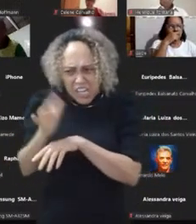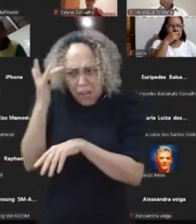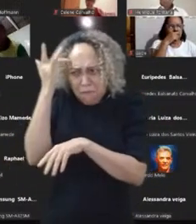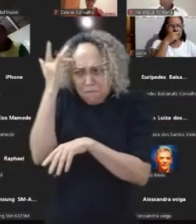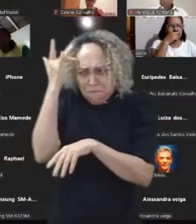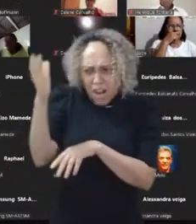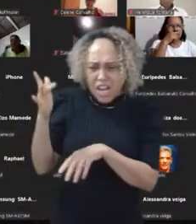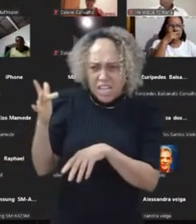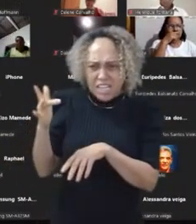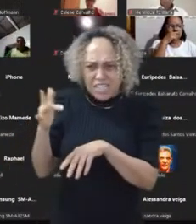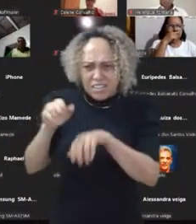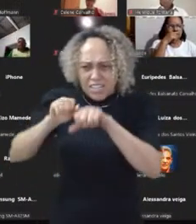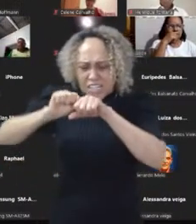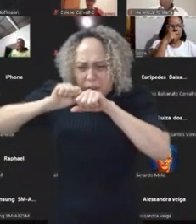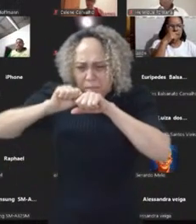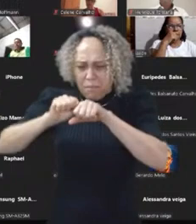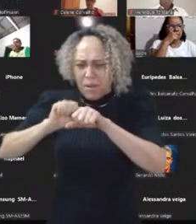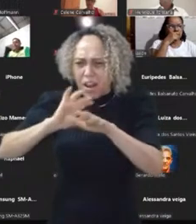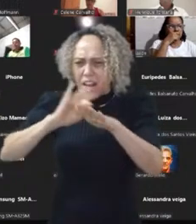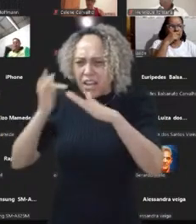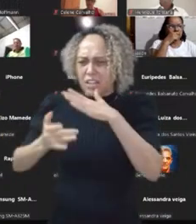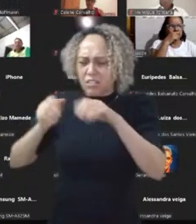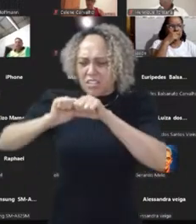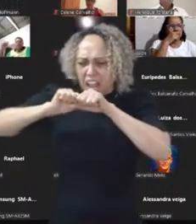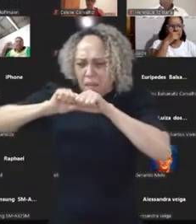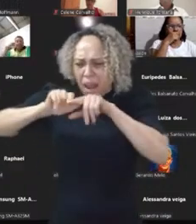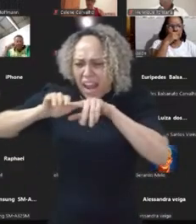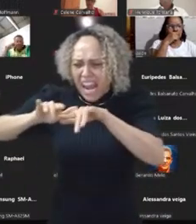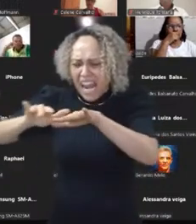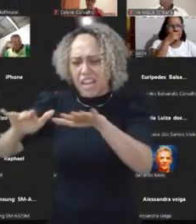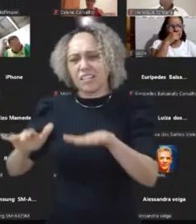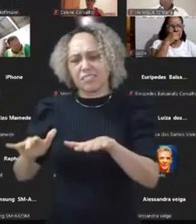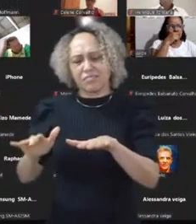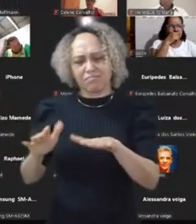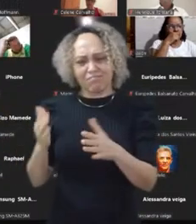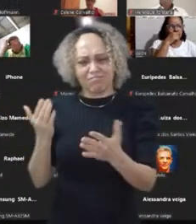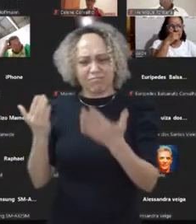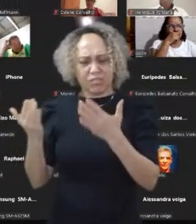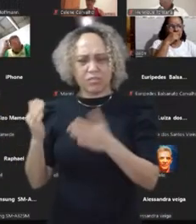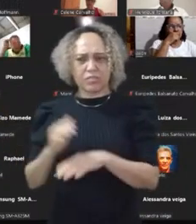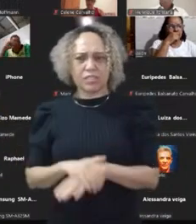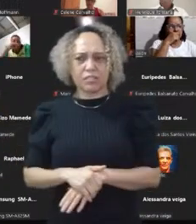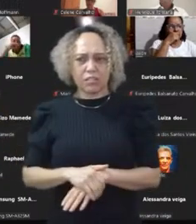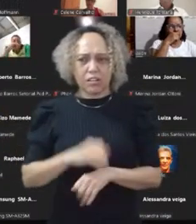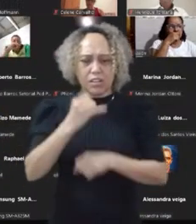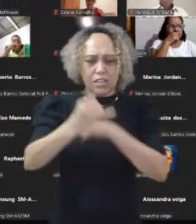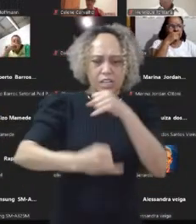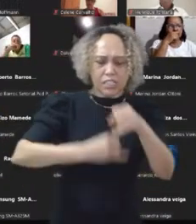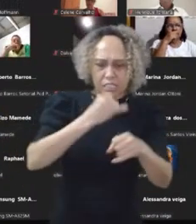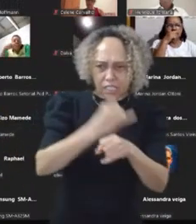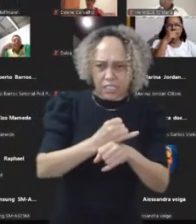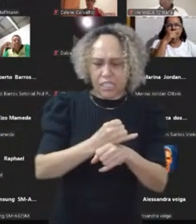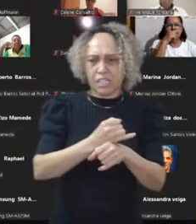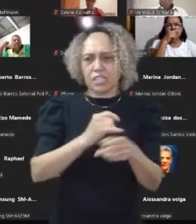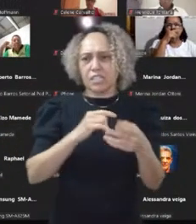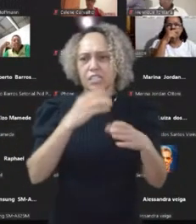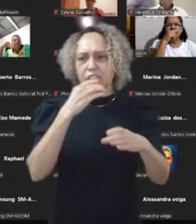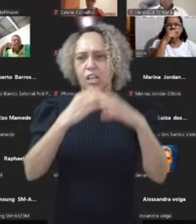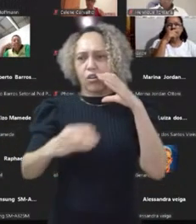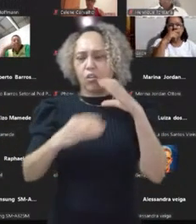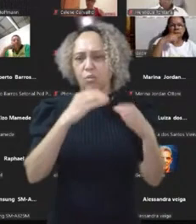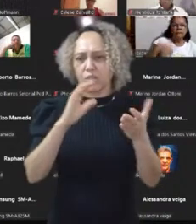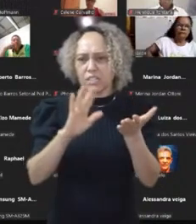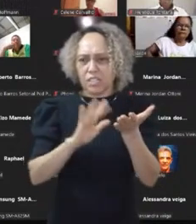enfim baseado em outras autoras e que a internet e a comunicação digital ele virou um ambiente de